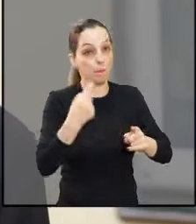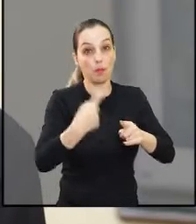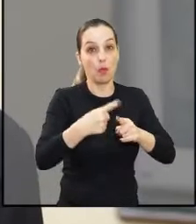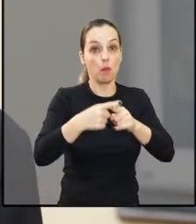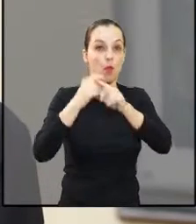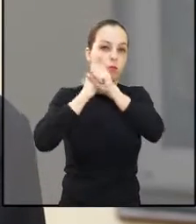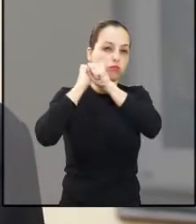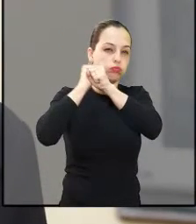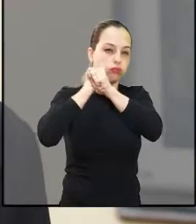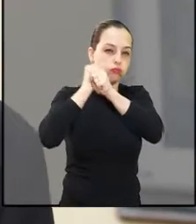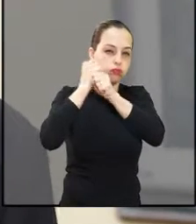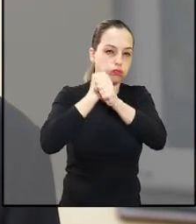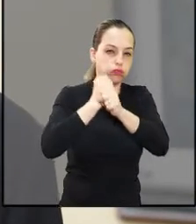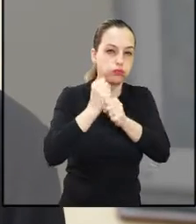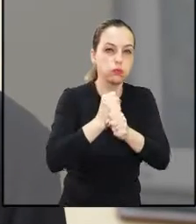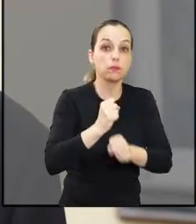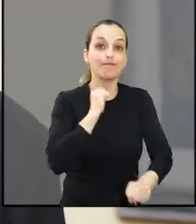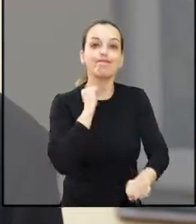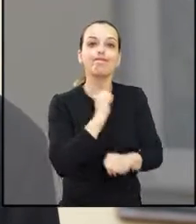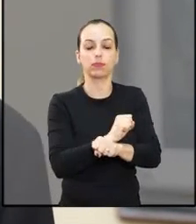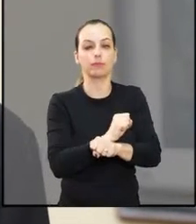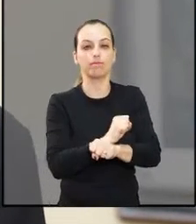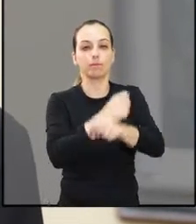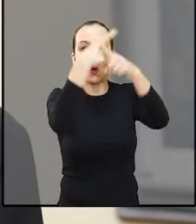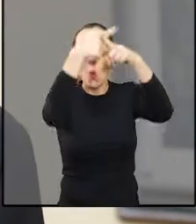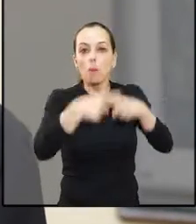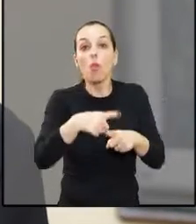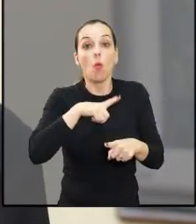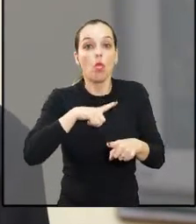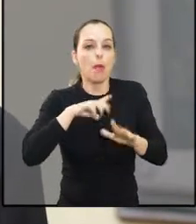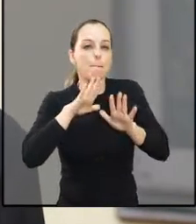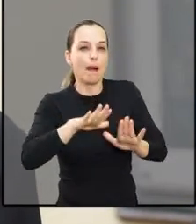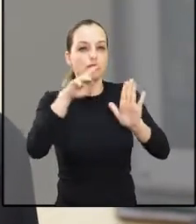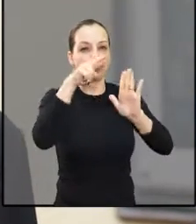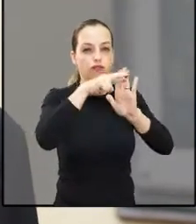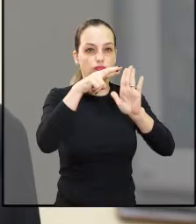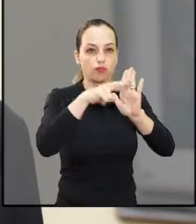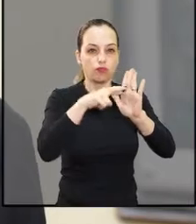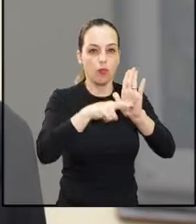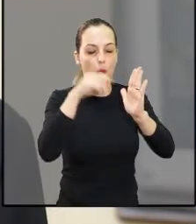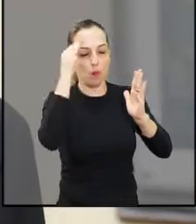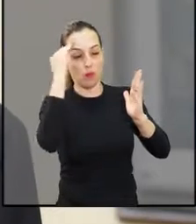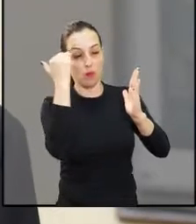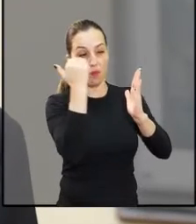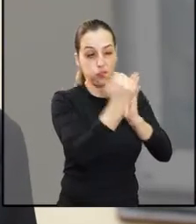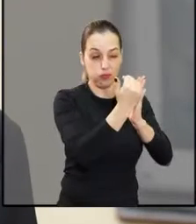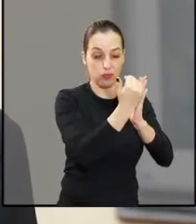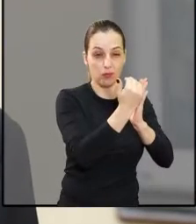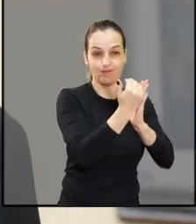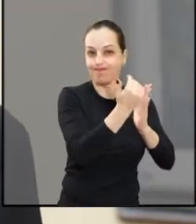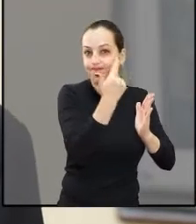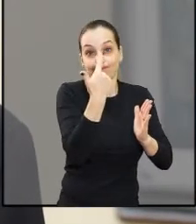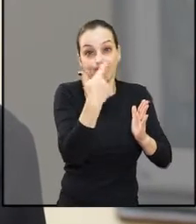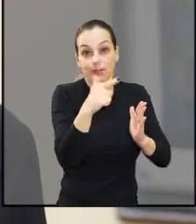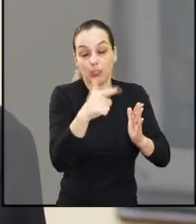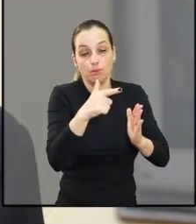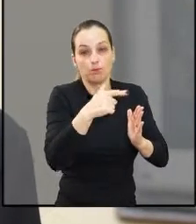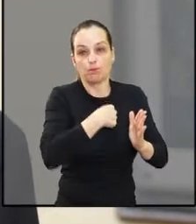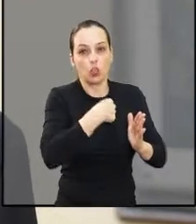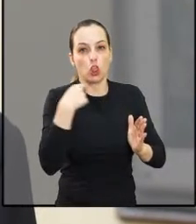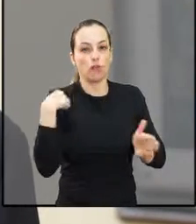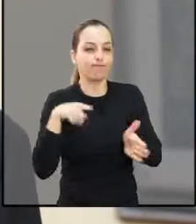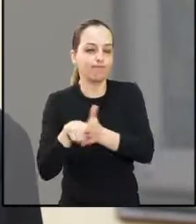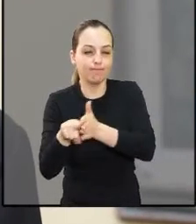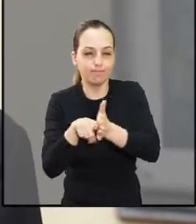alguns anos que está parado, está tendo um campeonato e a gente andou vendo, acabou investigando e que tem